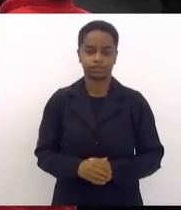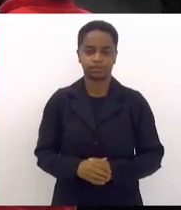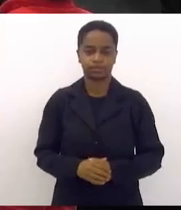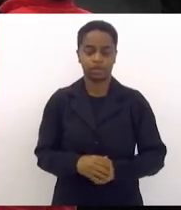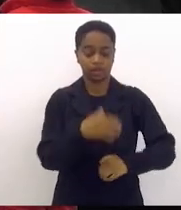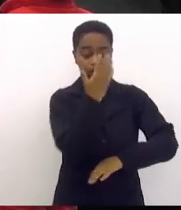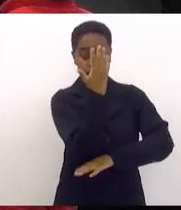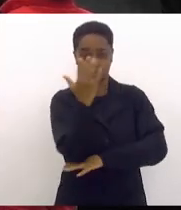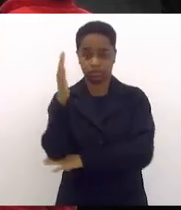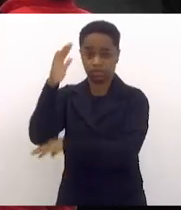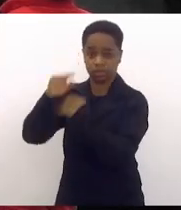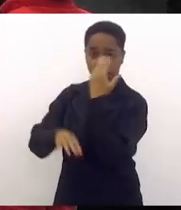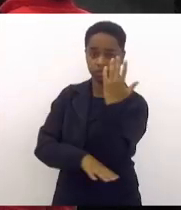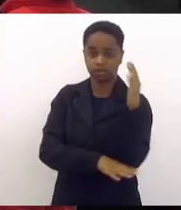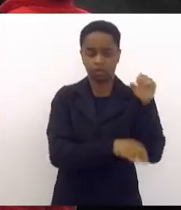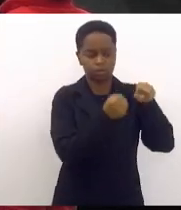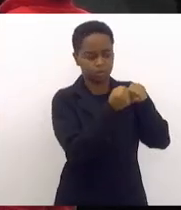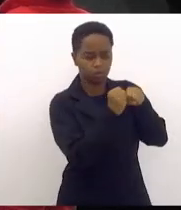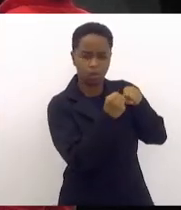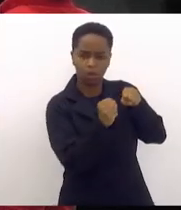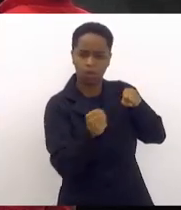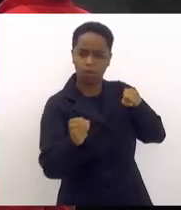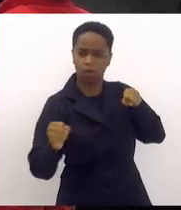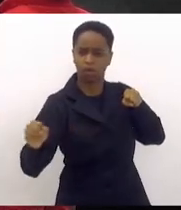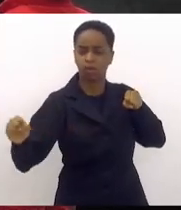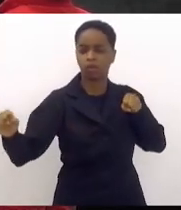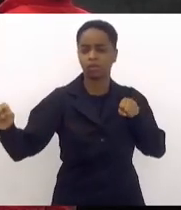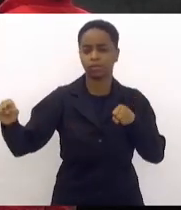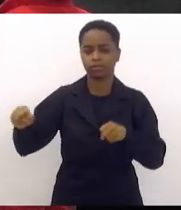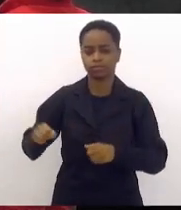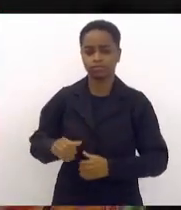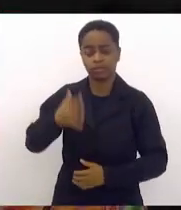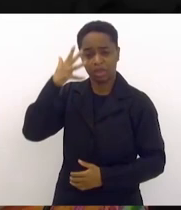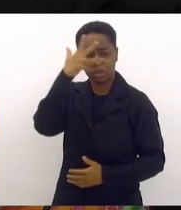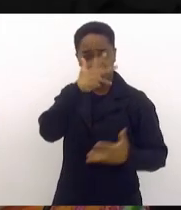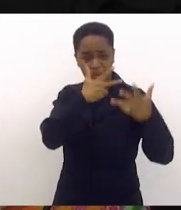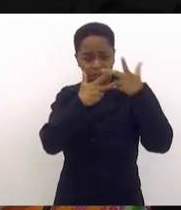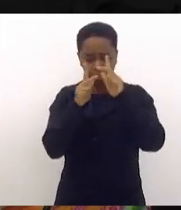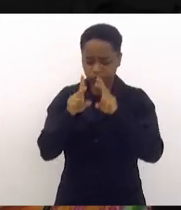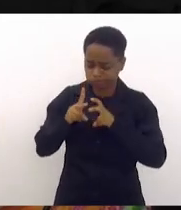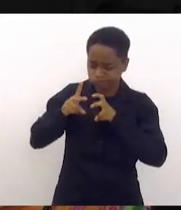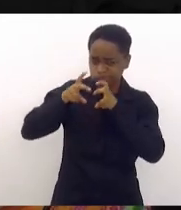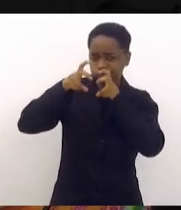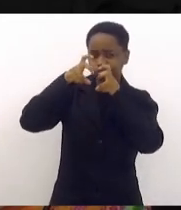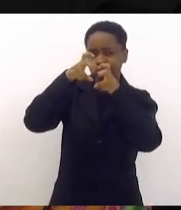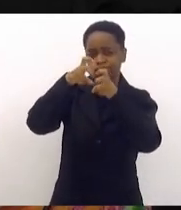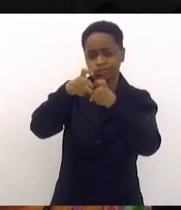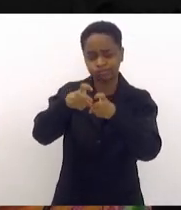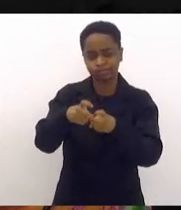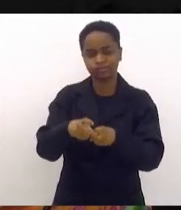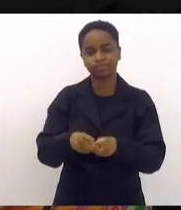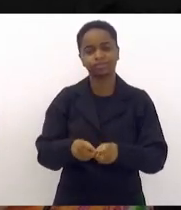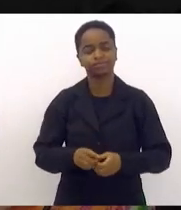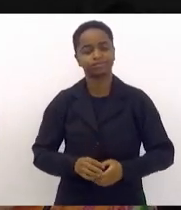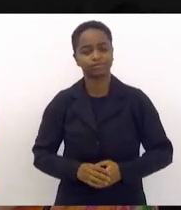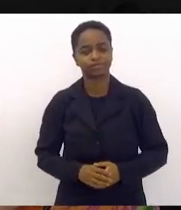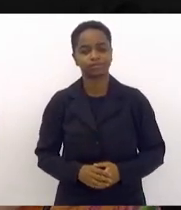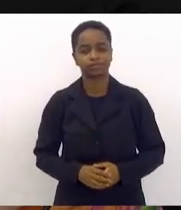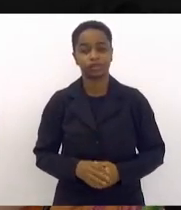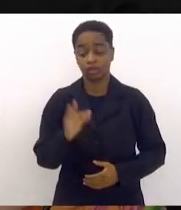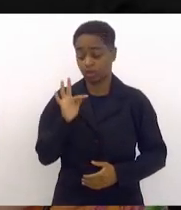resplandece Gigante pela própria naturezaa é belela és forte pav do